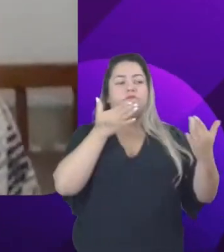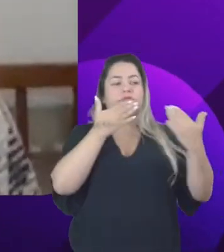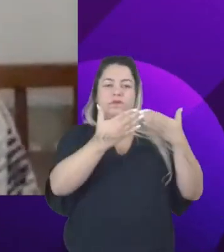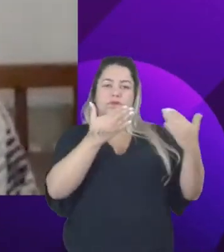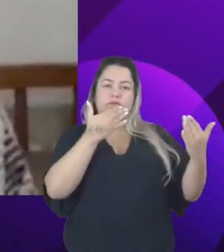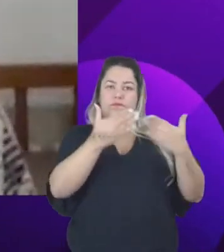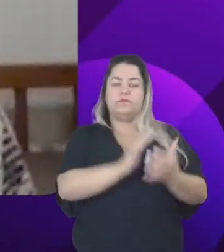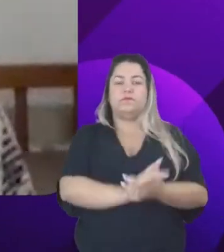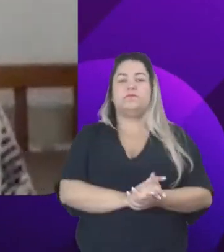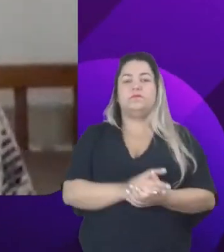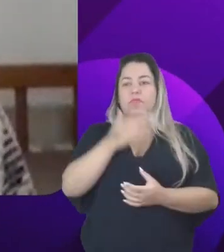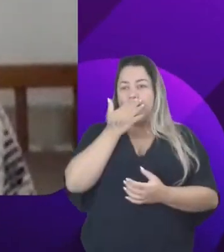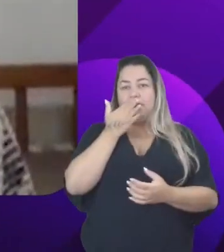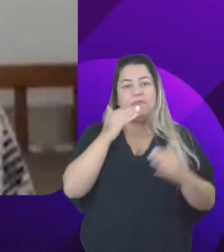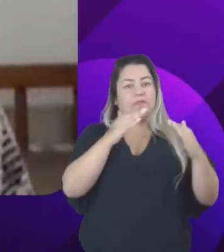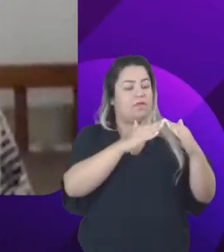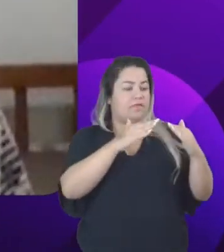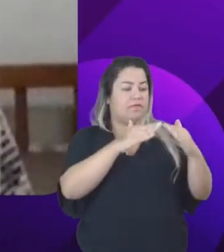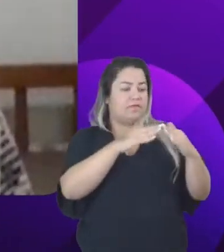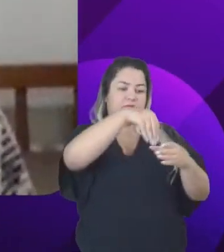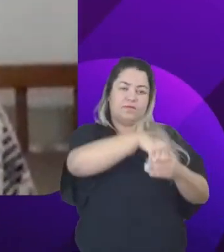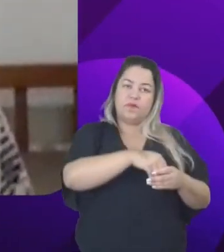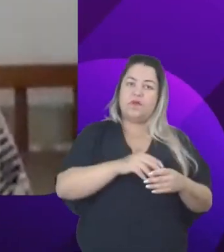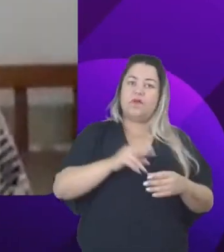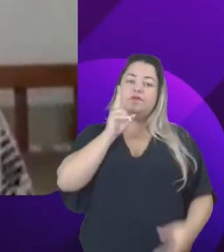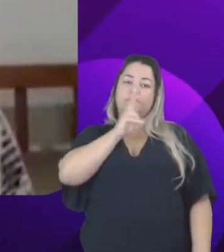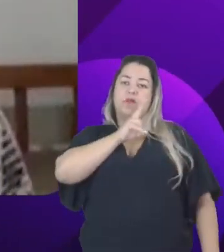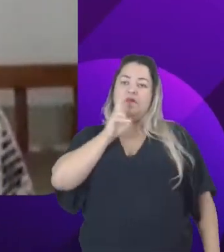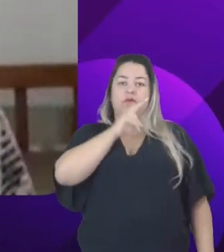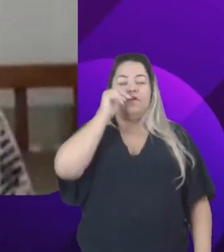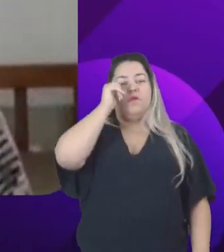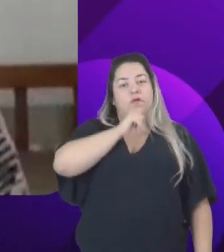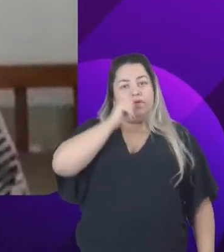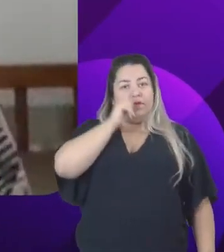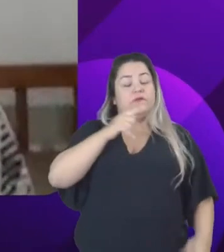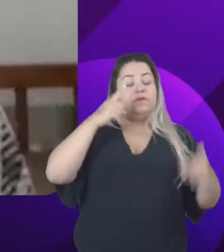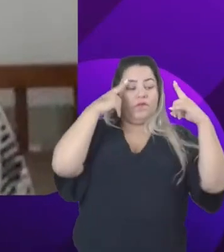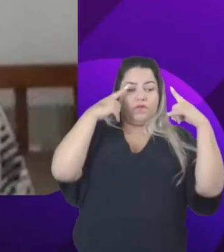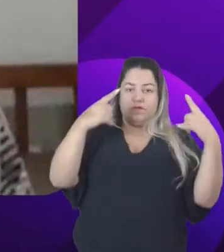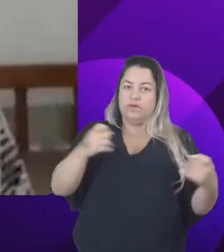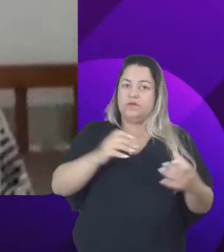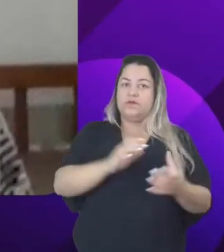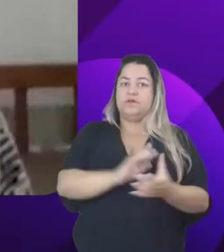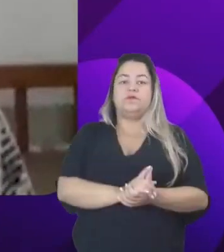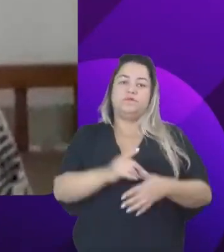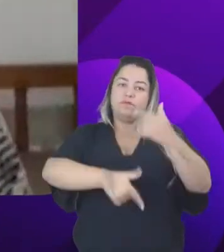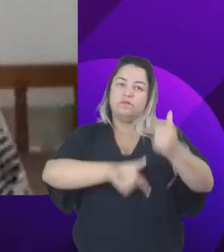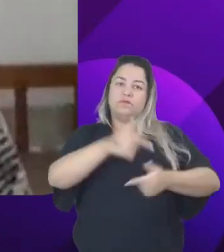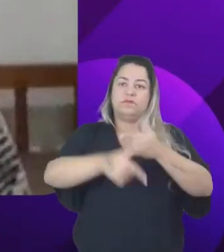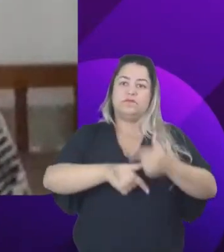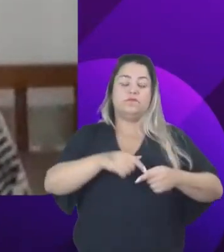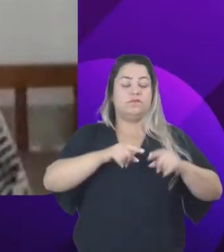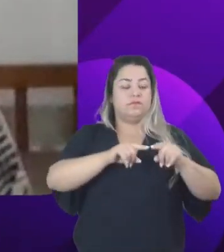Psicológico, Hospedagem Emergencial para mulheres em situação de violência e um trabalho na